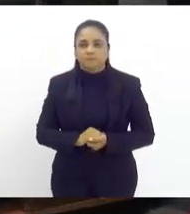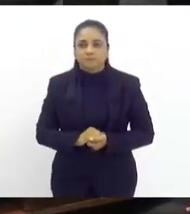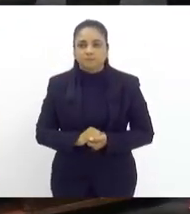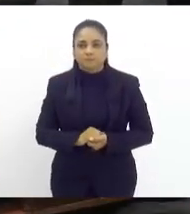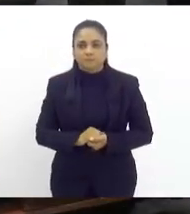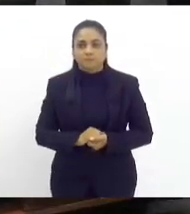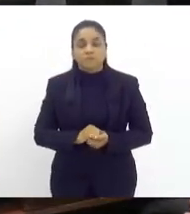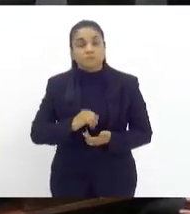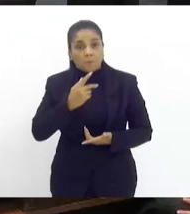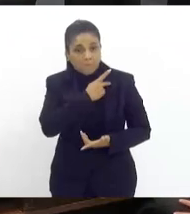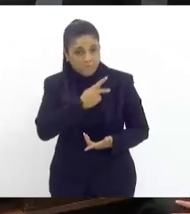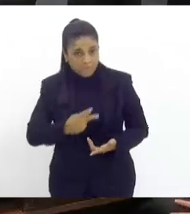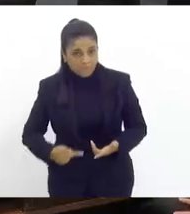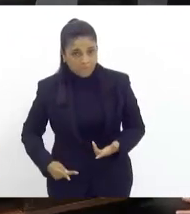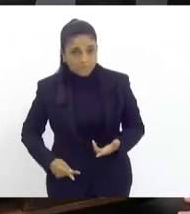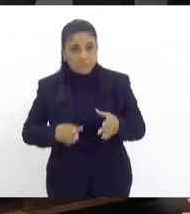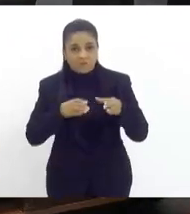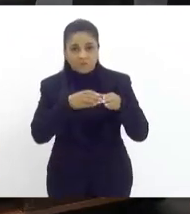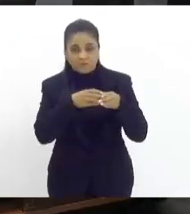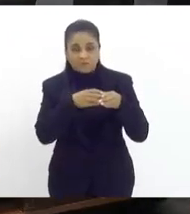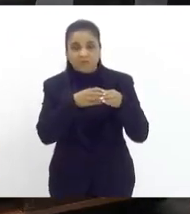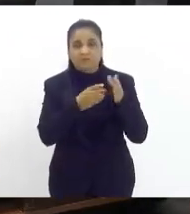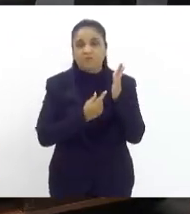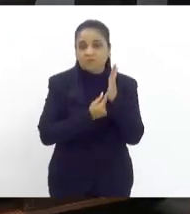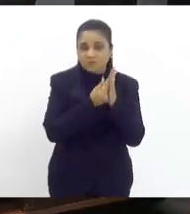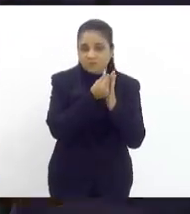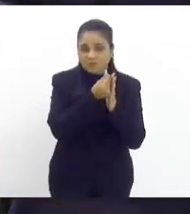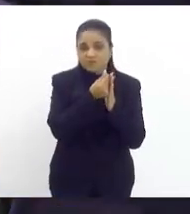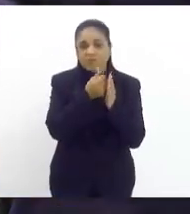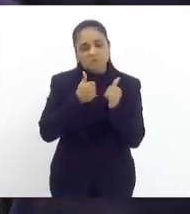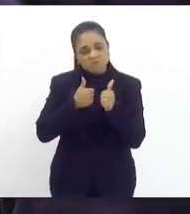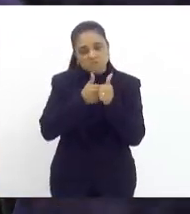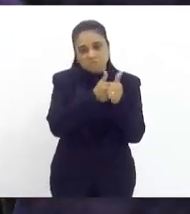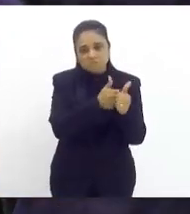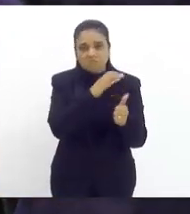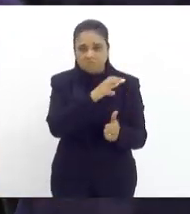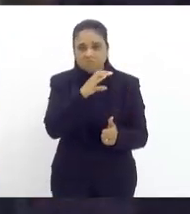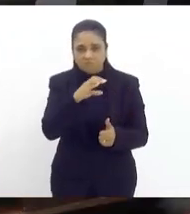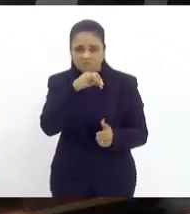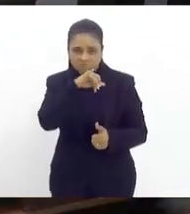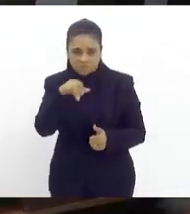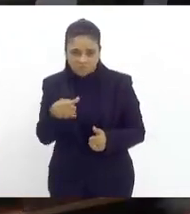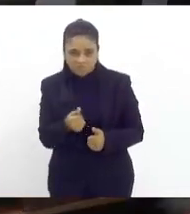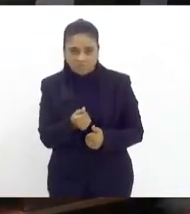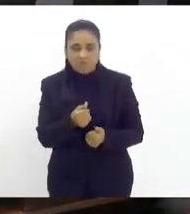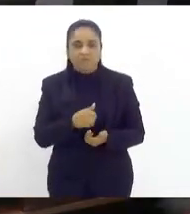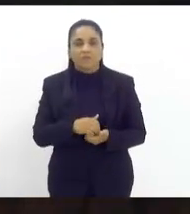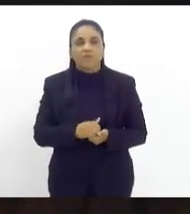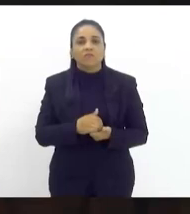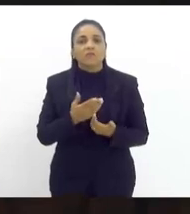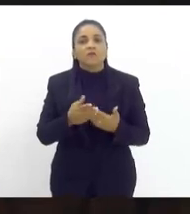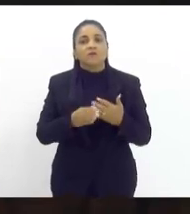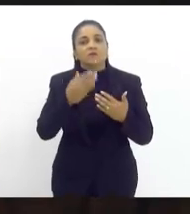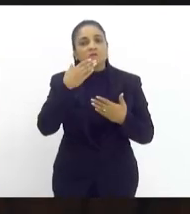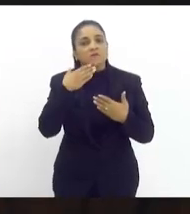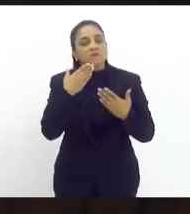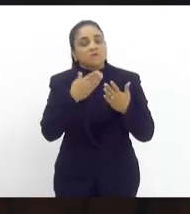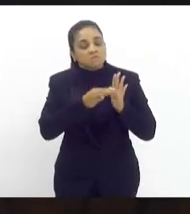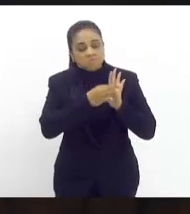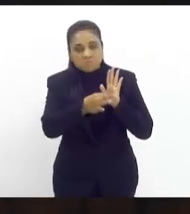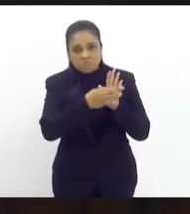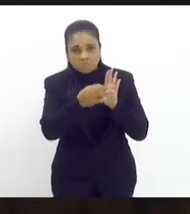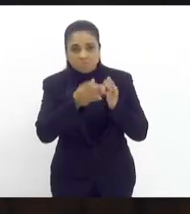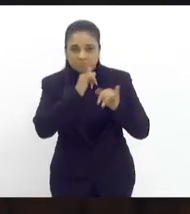Presidente pela comissão do orçamento né acompanha para ser ccj muito obrigado Deputado com os pareceres emitidos